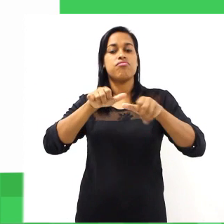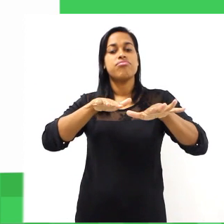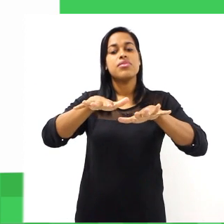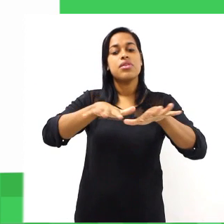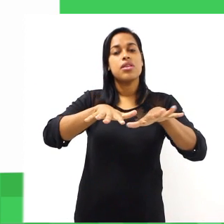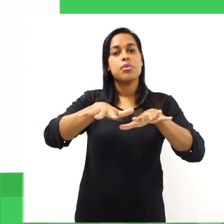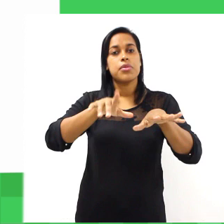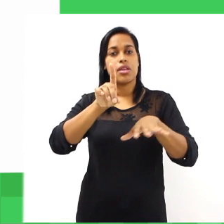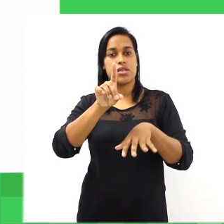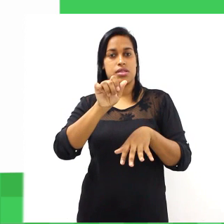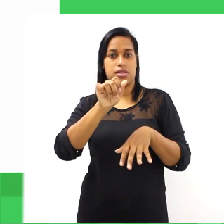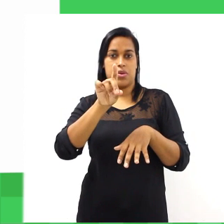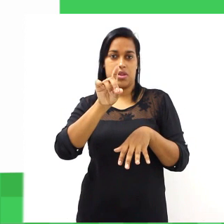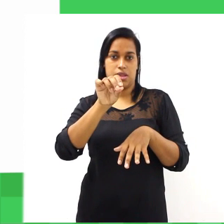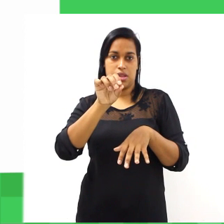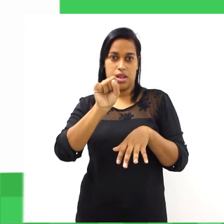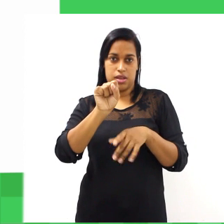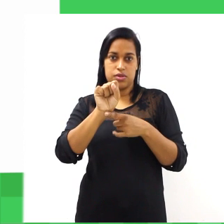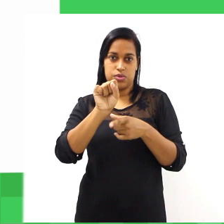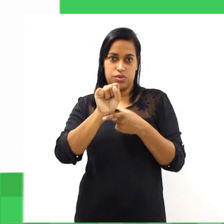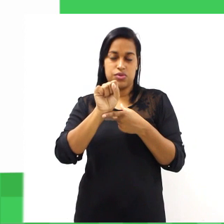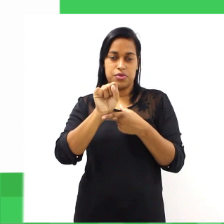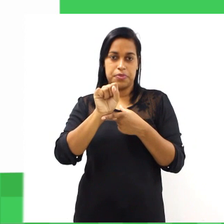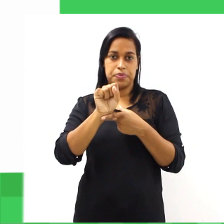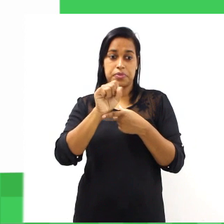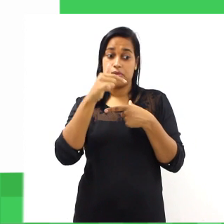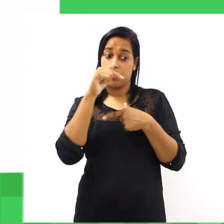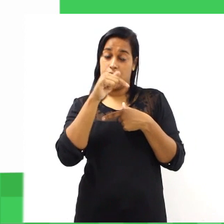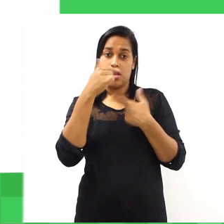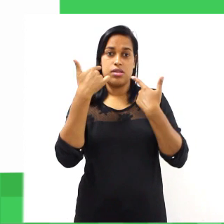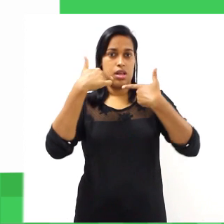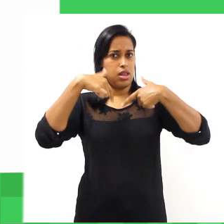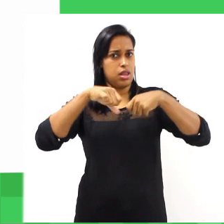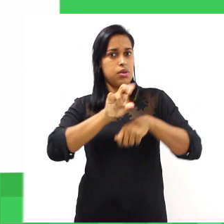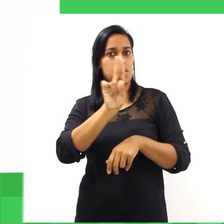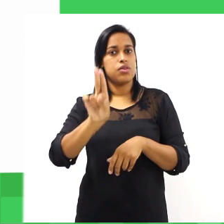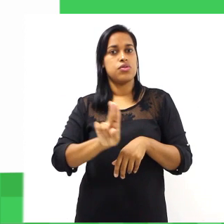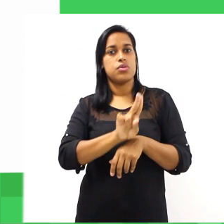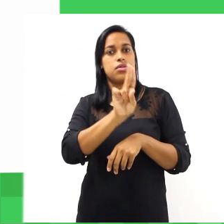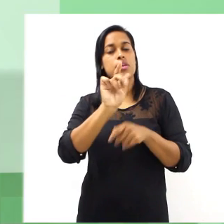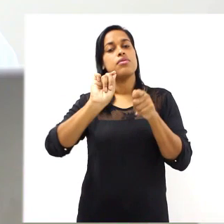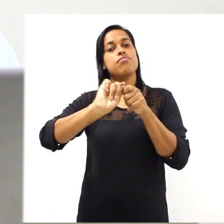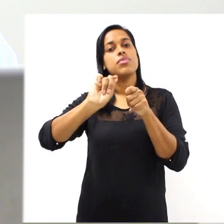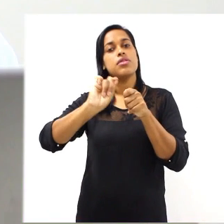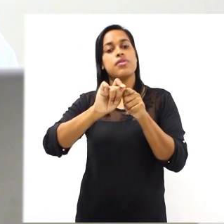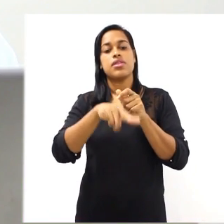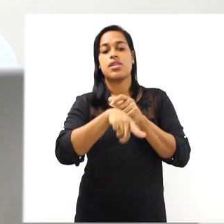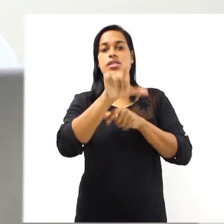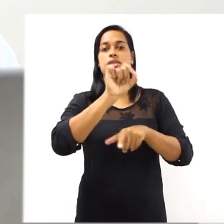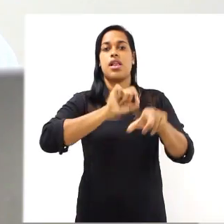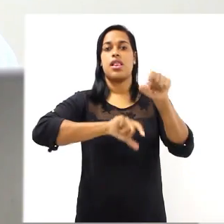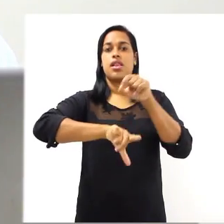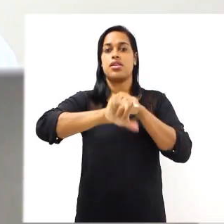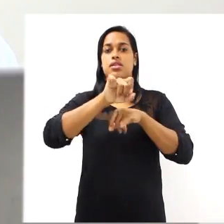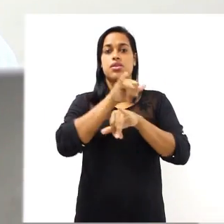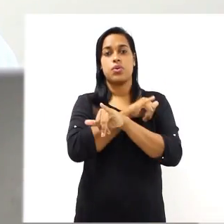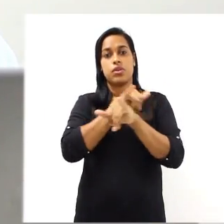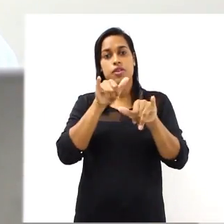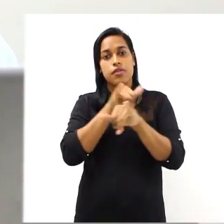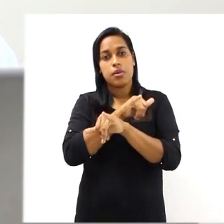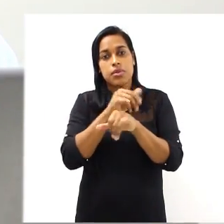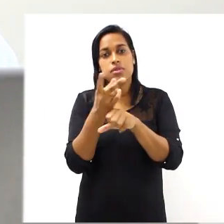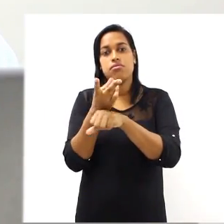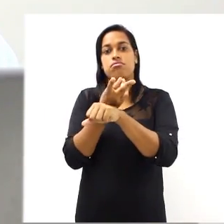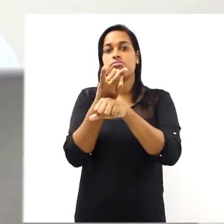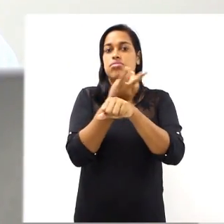ou DML. Essa linguagem é utilizada para fazer seleção de dados, a busca de dados,